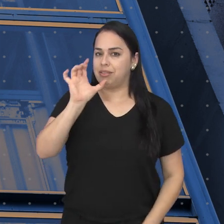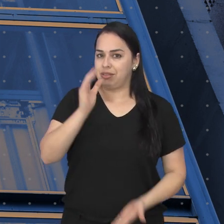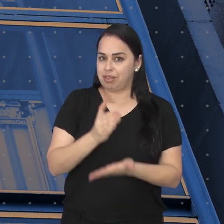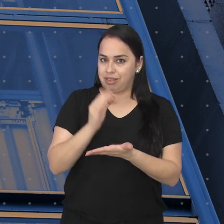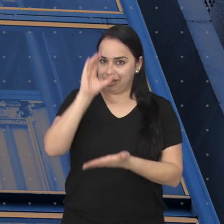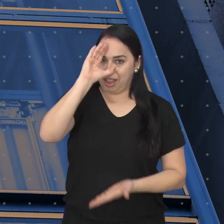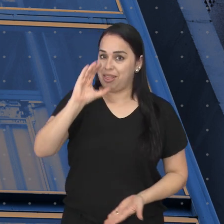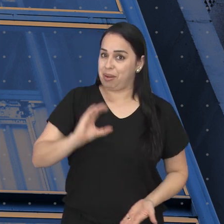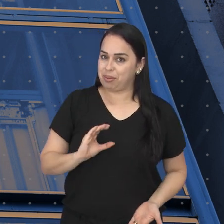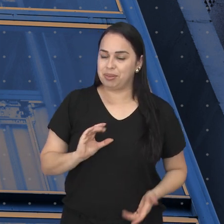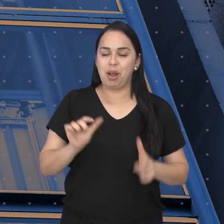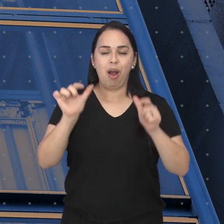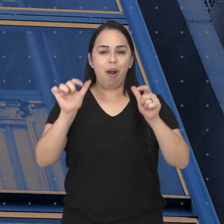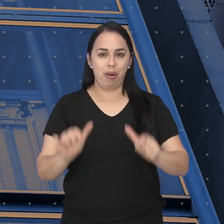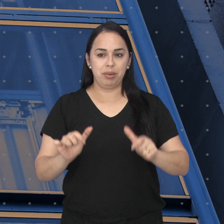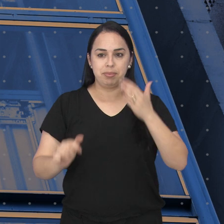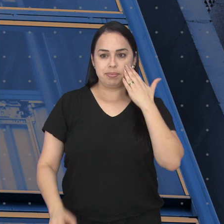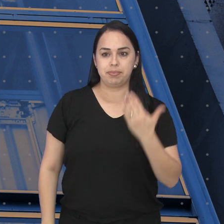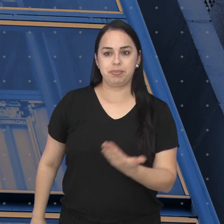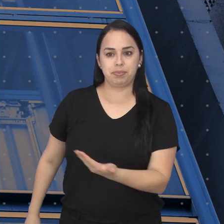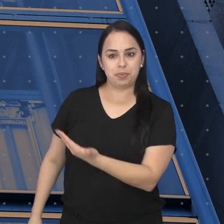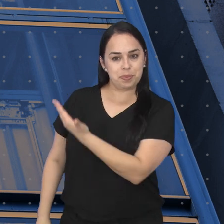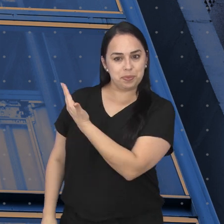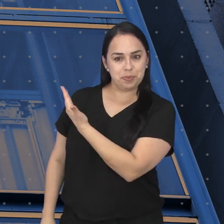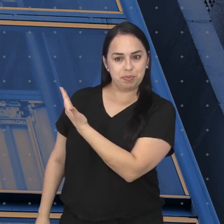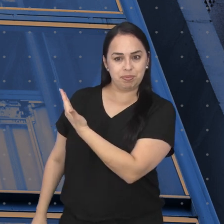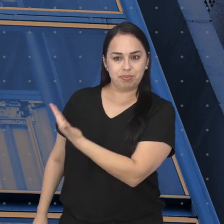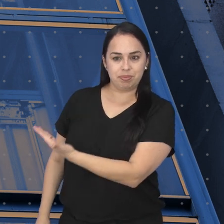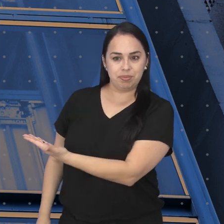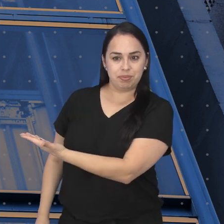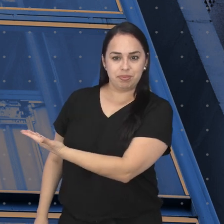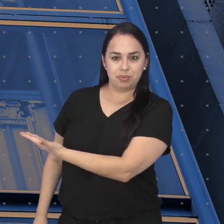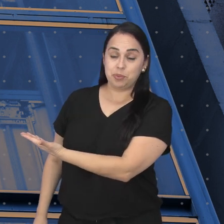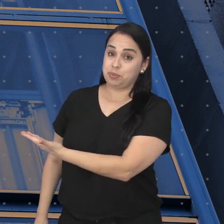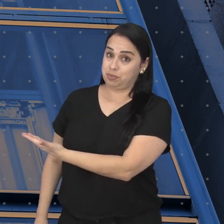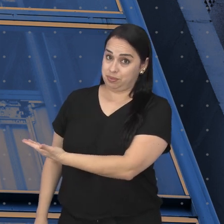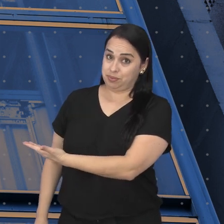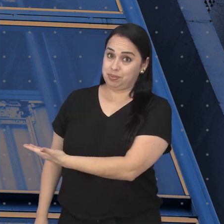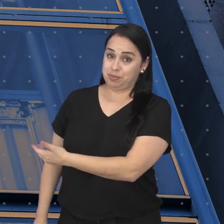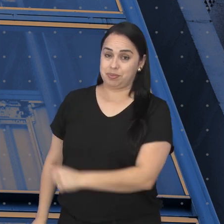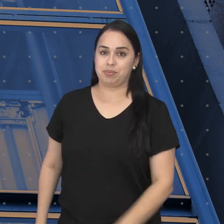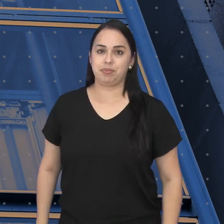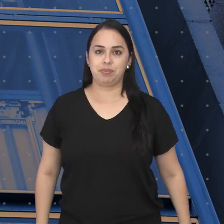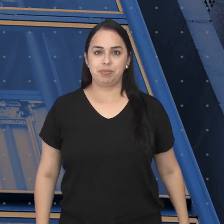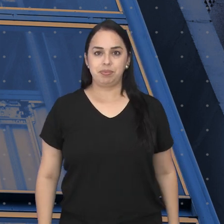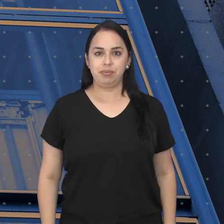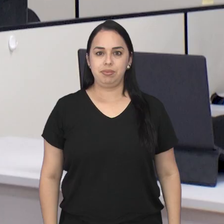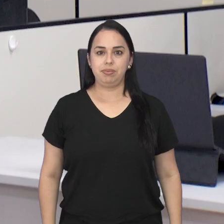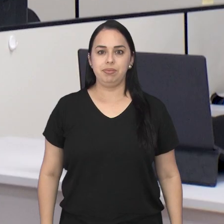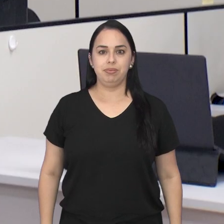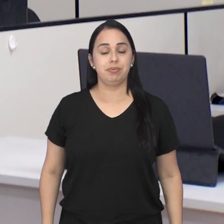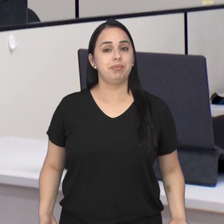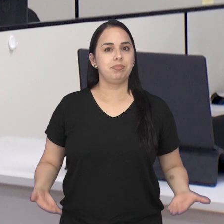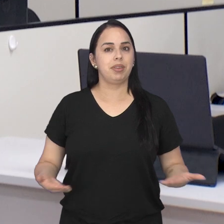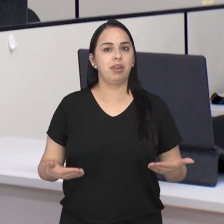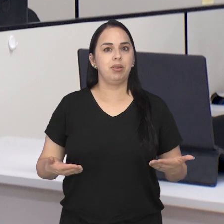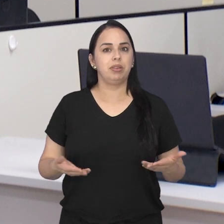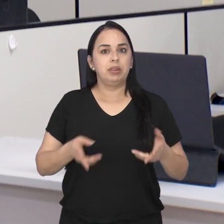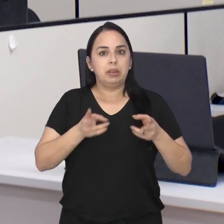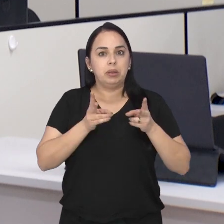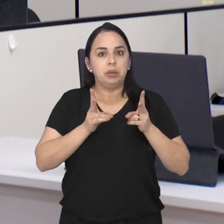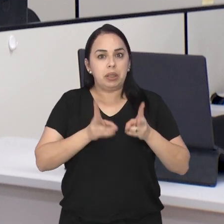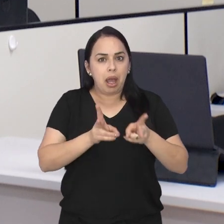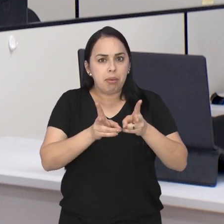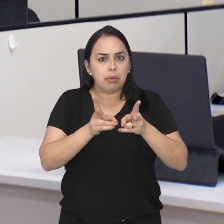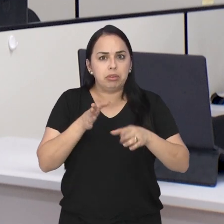o cartão cidadão o Pat fica na Praça Afonso Pena número 175 no centro e a gente continua com